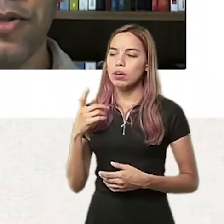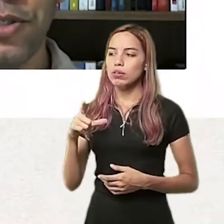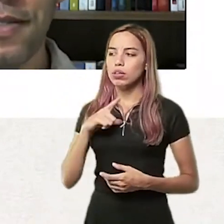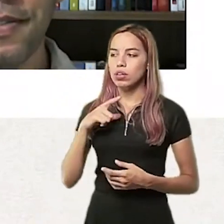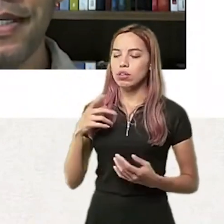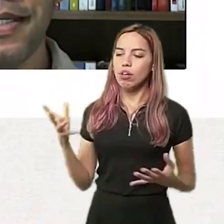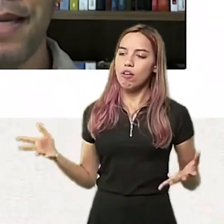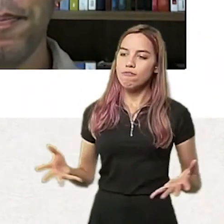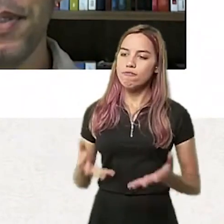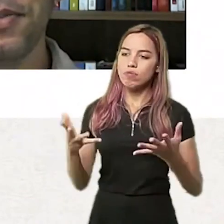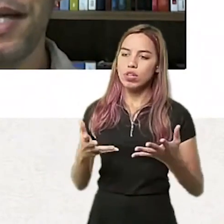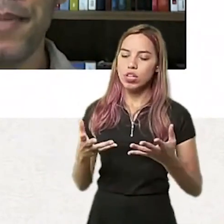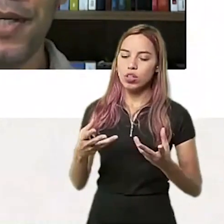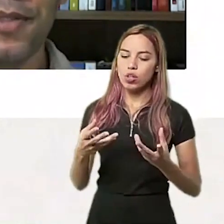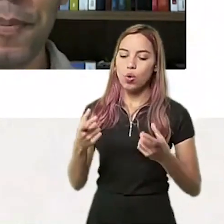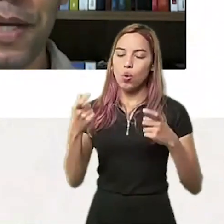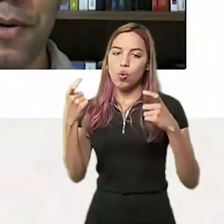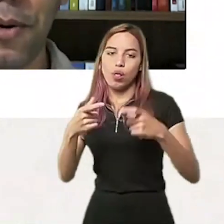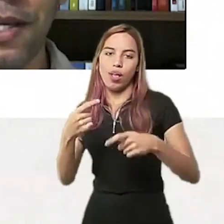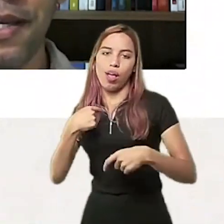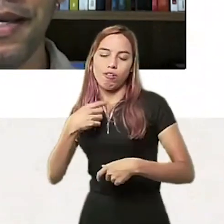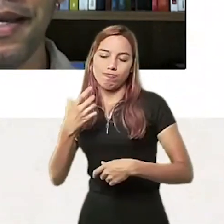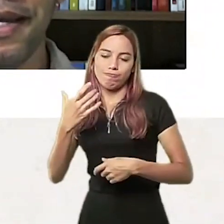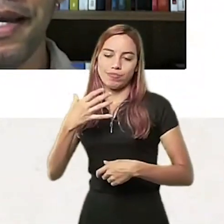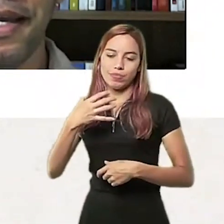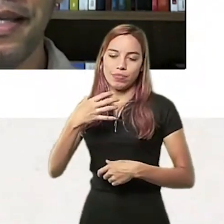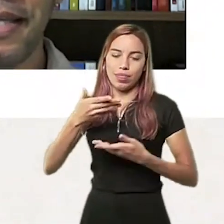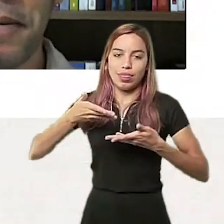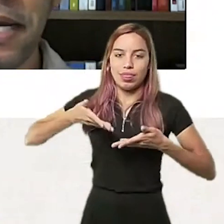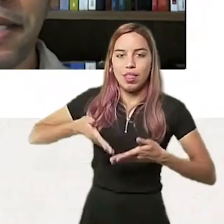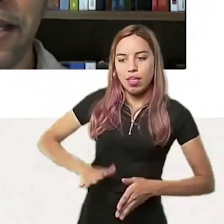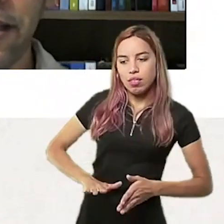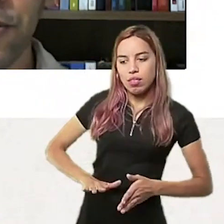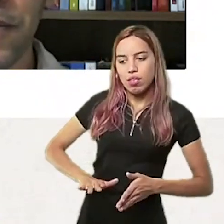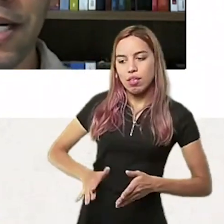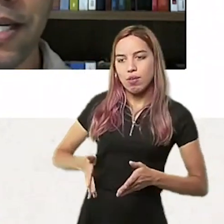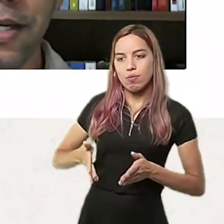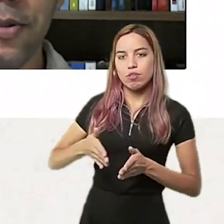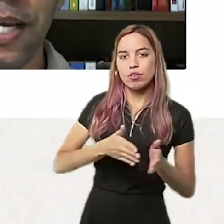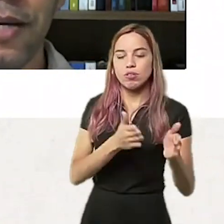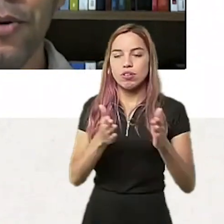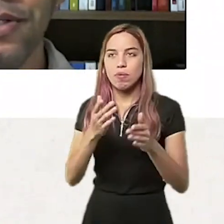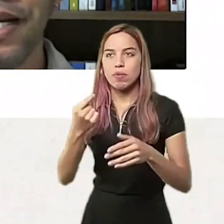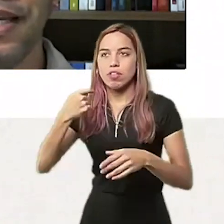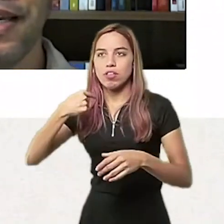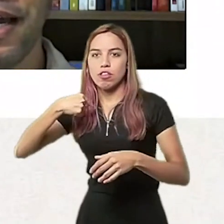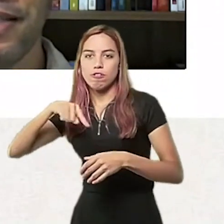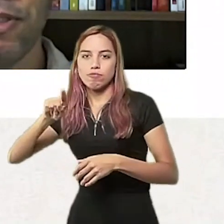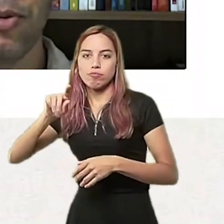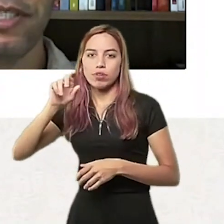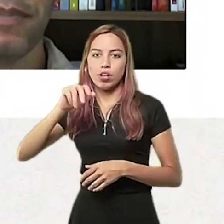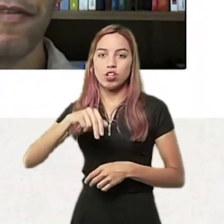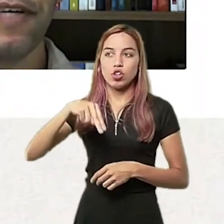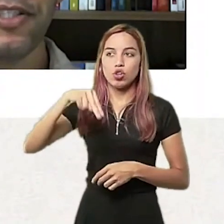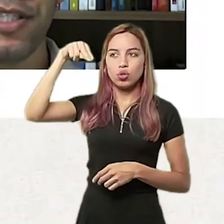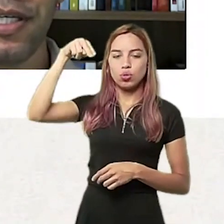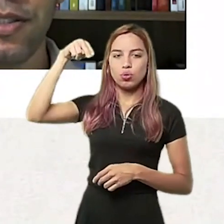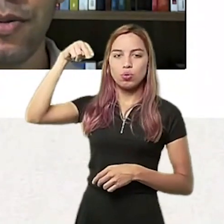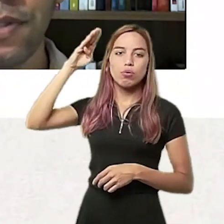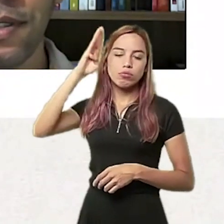no lugar onde eu nasci, né? Pelos caminhos que eu percorri entre a Bahia e o Maranhão, né? Encontrei as